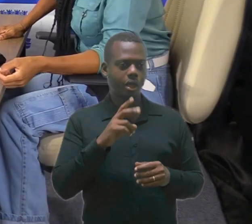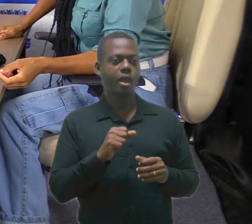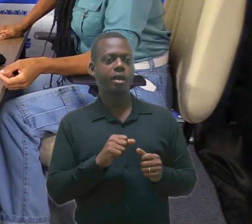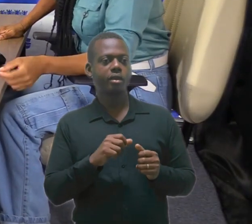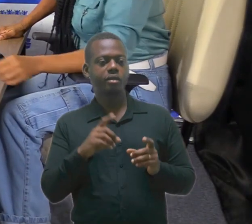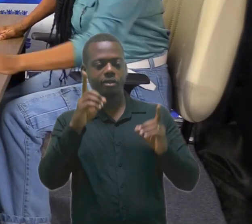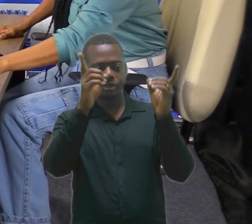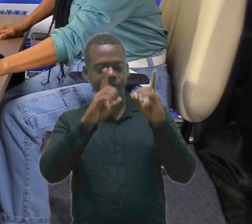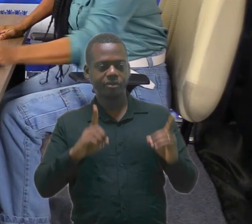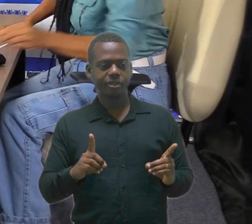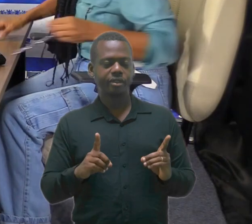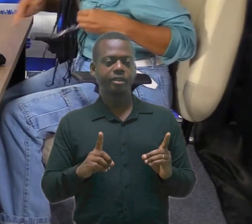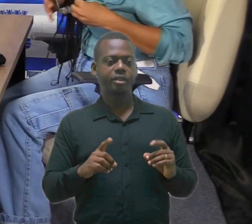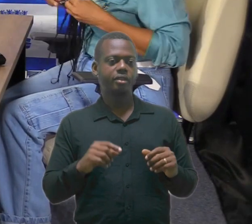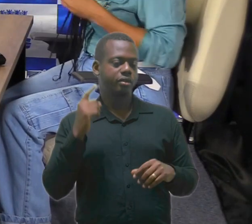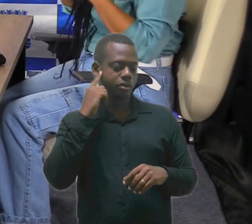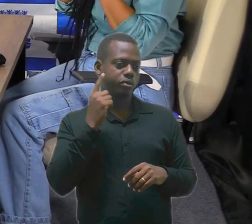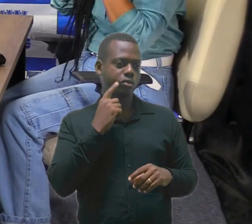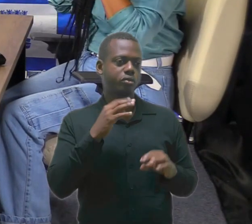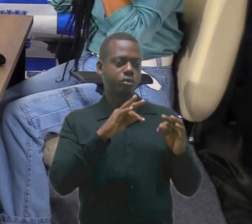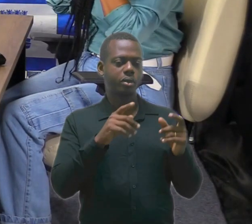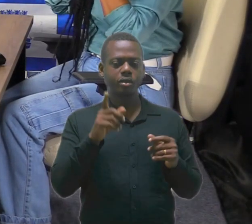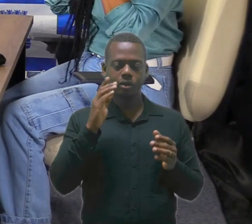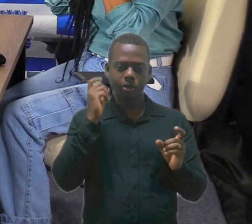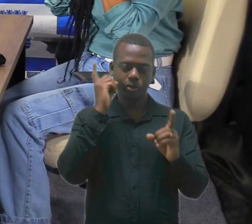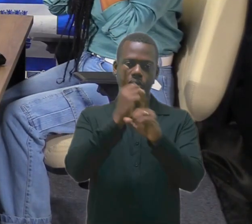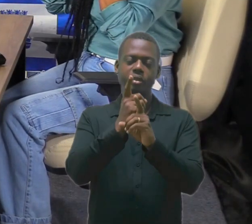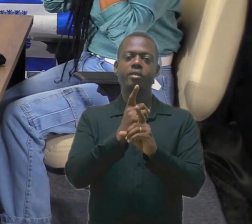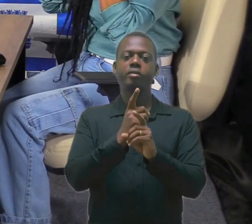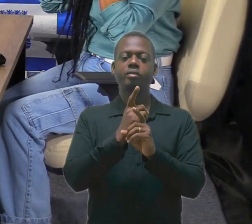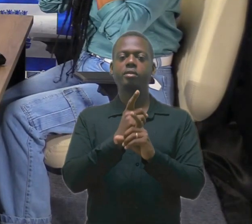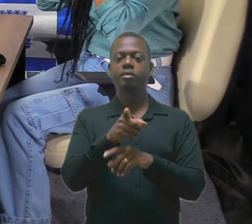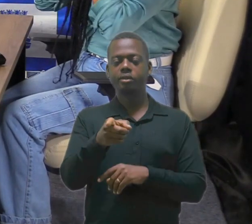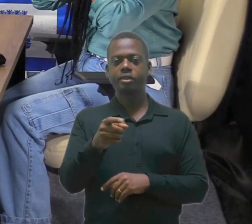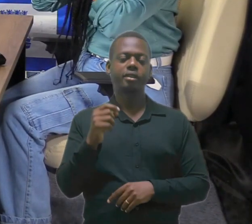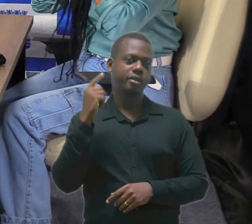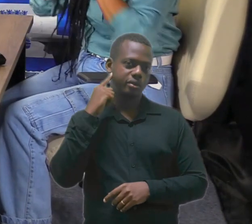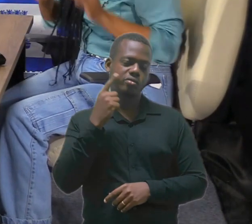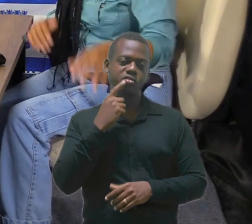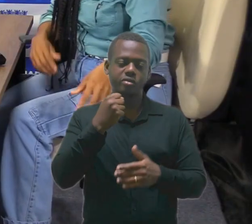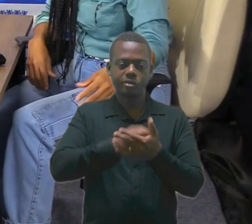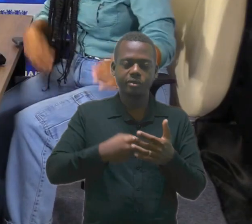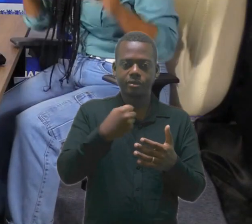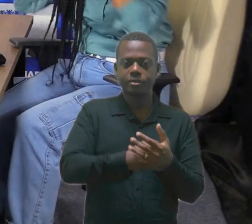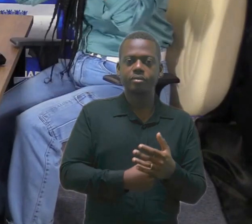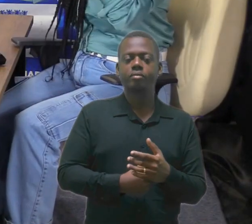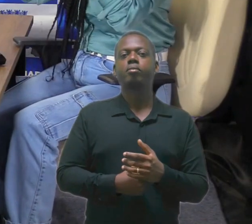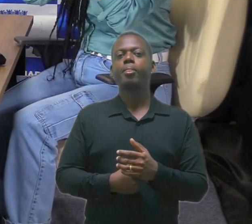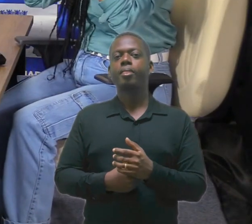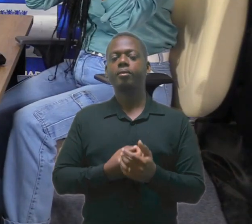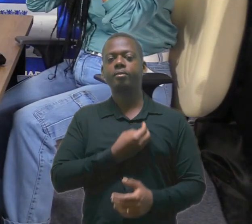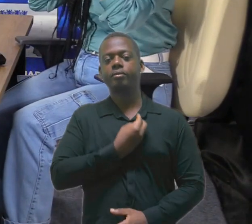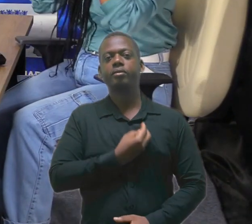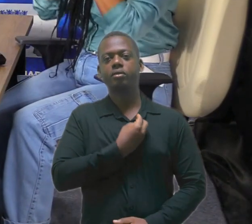comunidade, não só surda, mas como eu encontrei você, que levanta essa bandeira. E é um desafio muito grande, viu, Tati? Estou falando aqui na